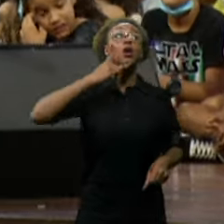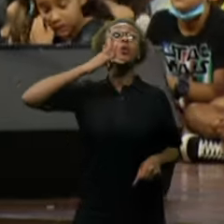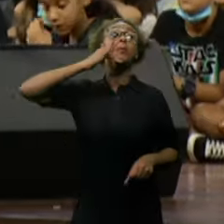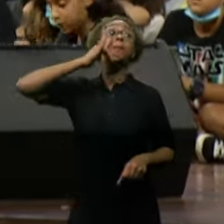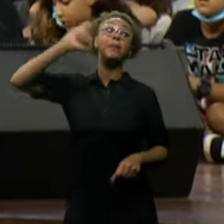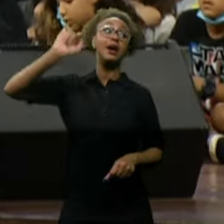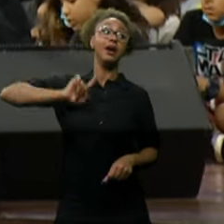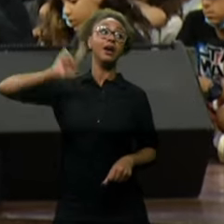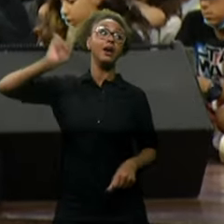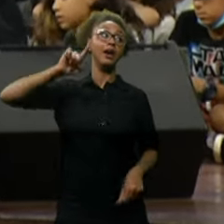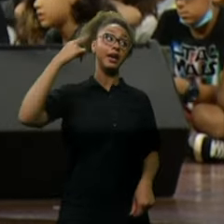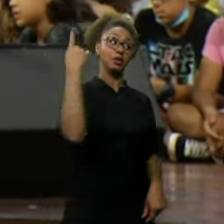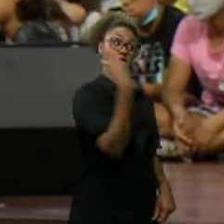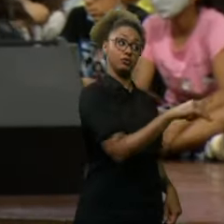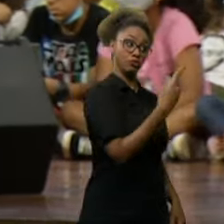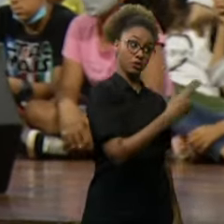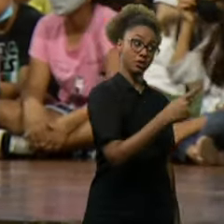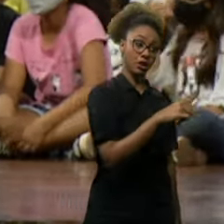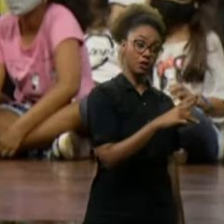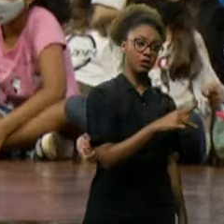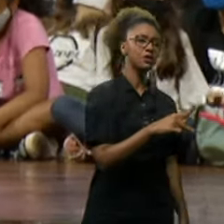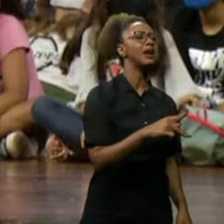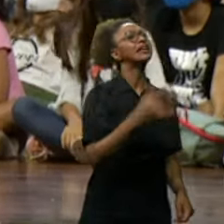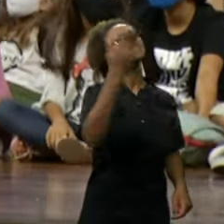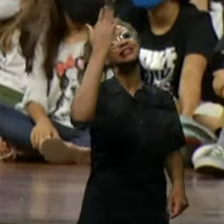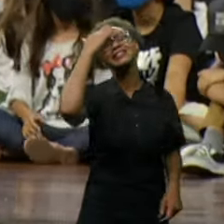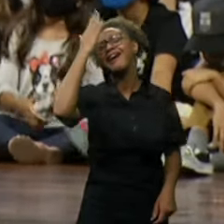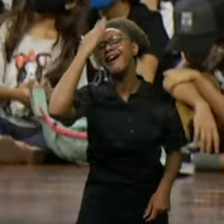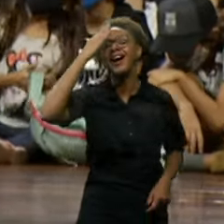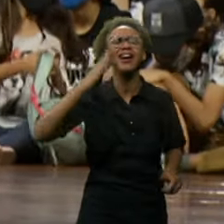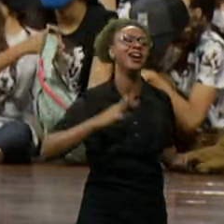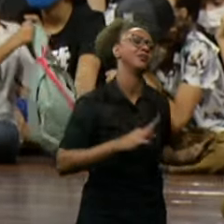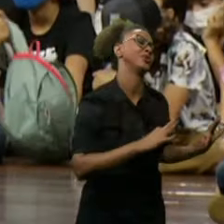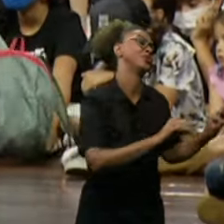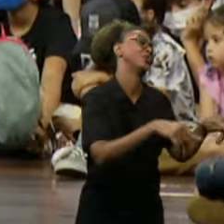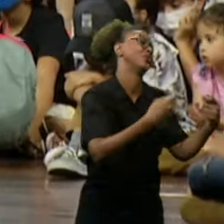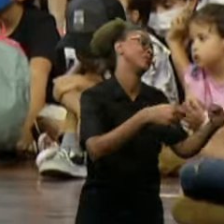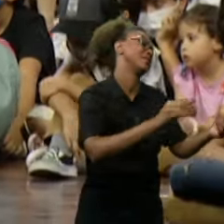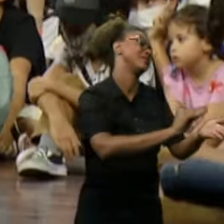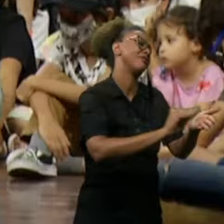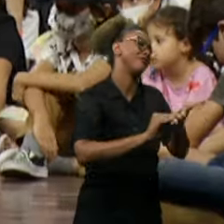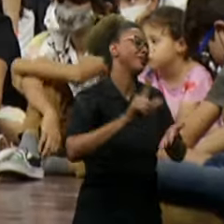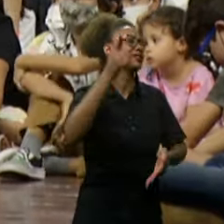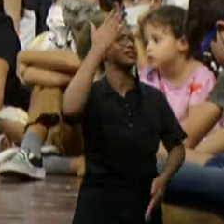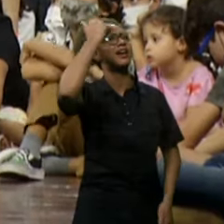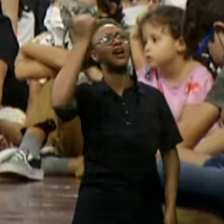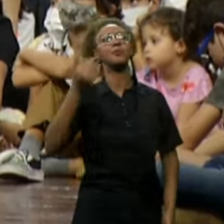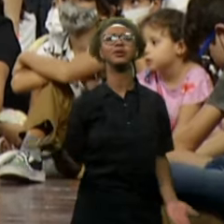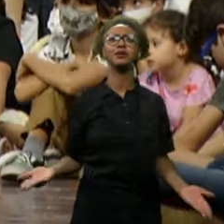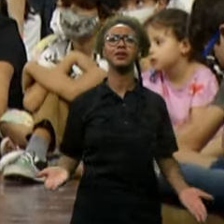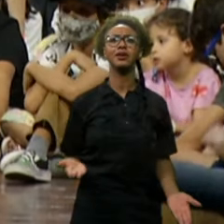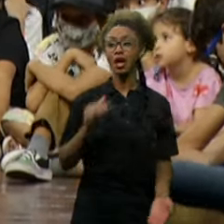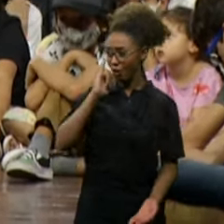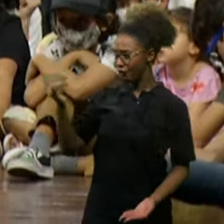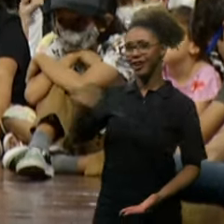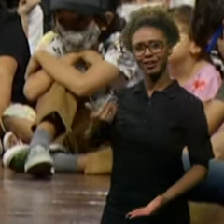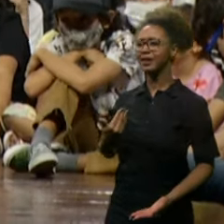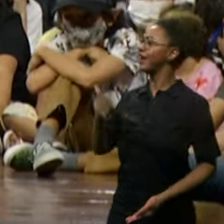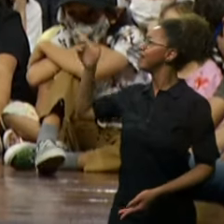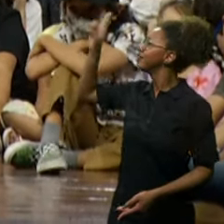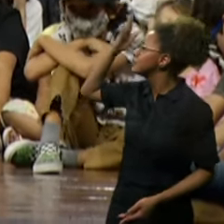pai que está no céu de todas essas coisas ele sabe que vocês precisam hora para o teu irmão dele sabe